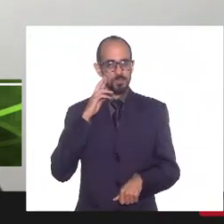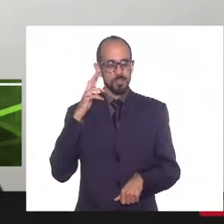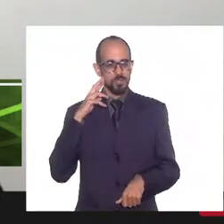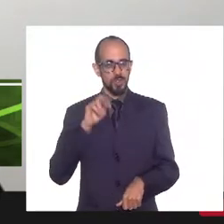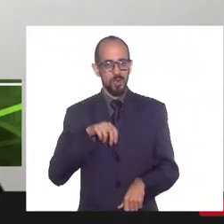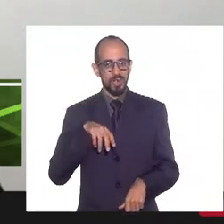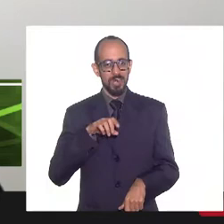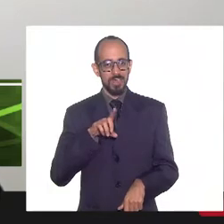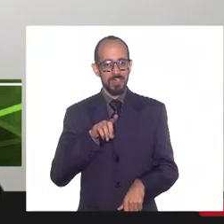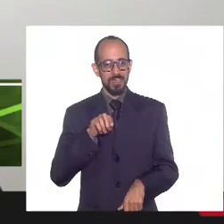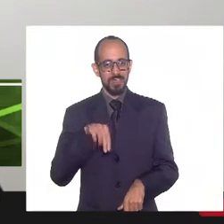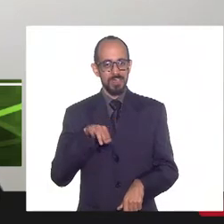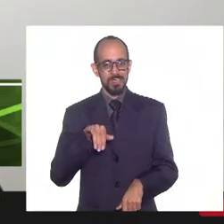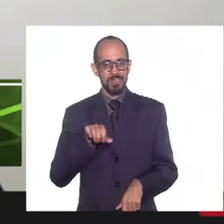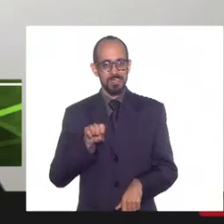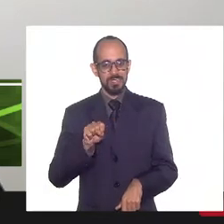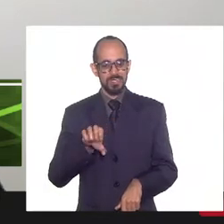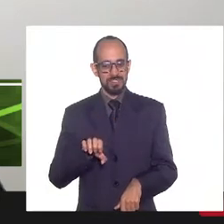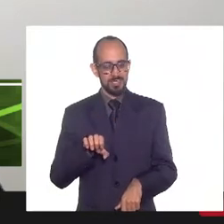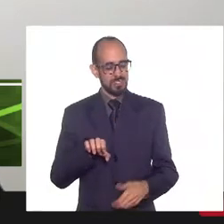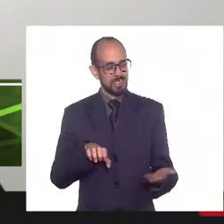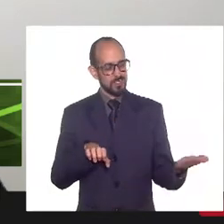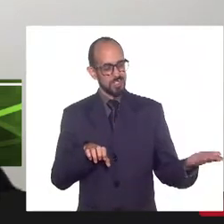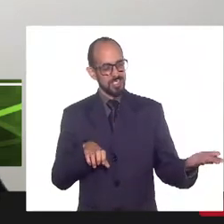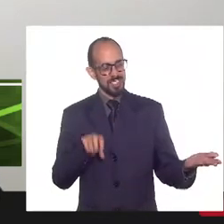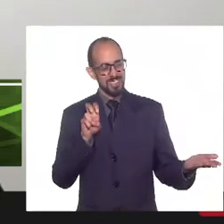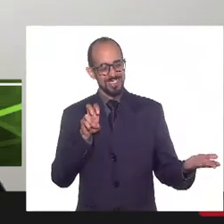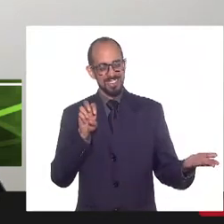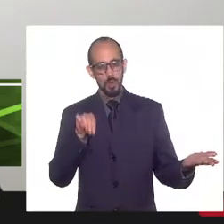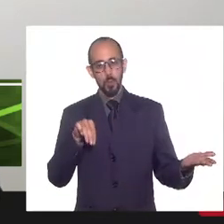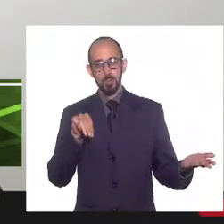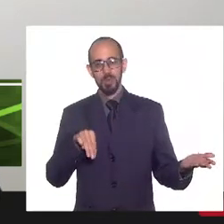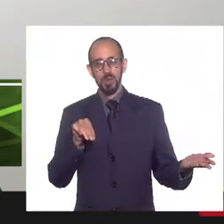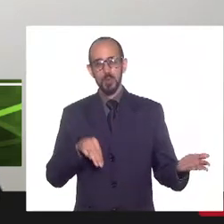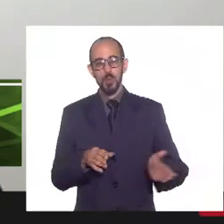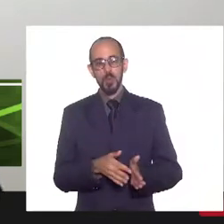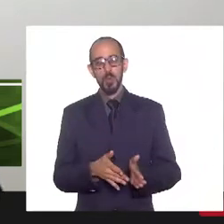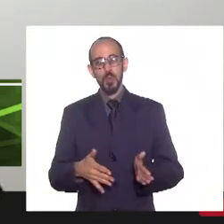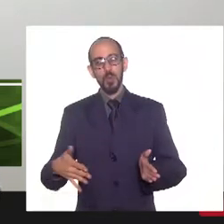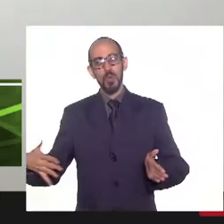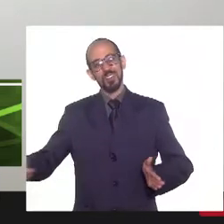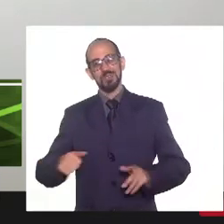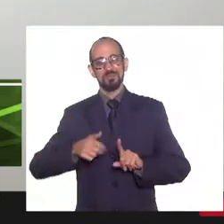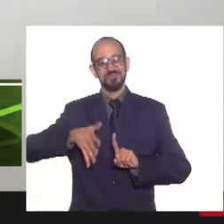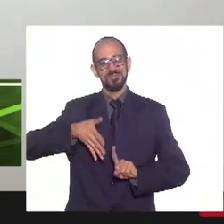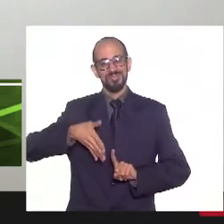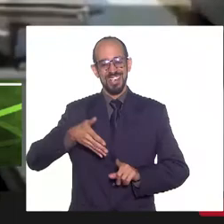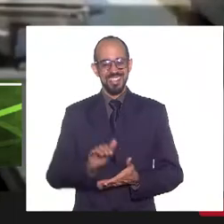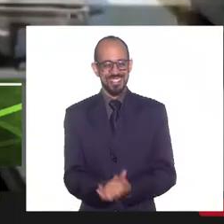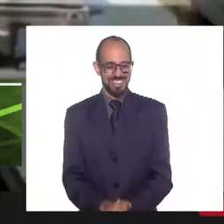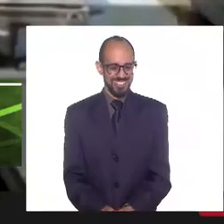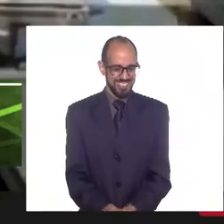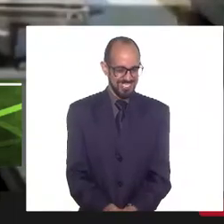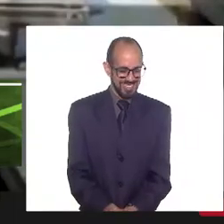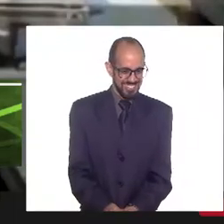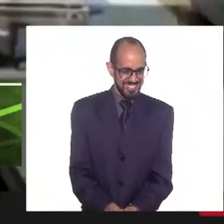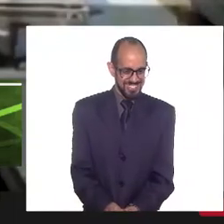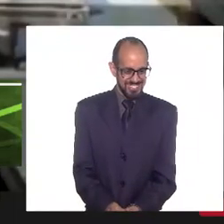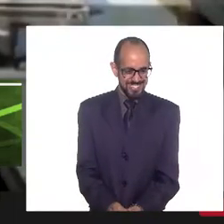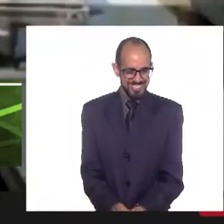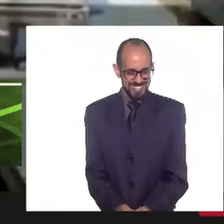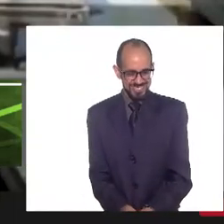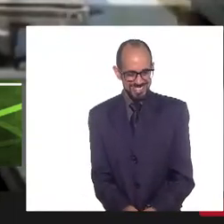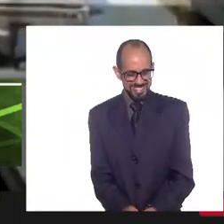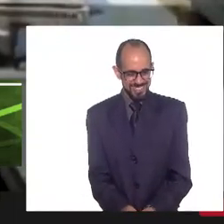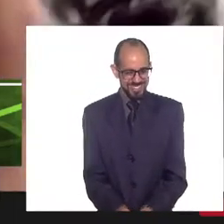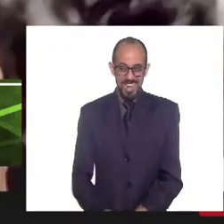Carvalho. Palavra por 5 longos, vastos minutos. E difícil.